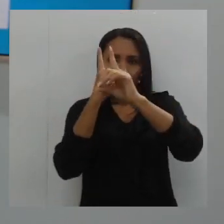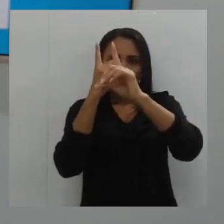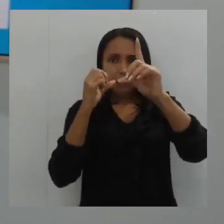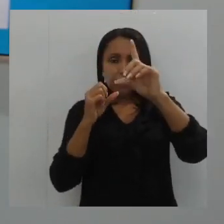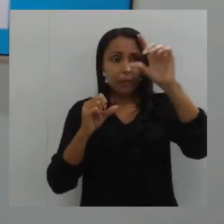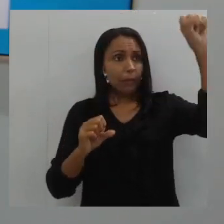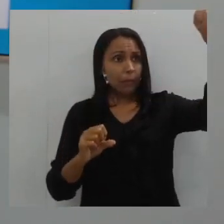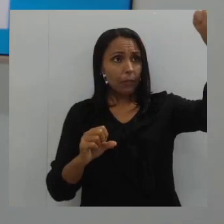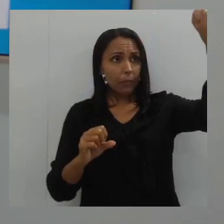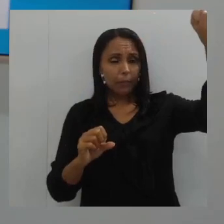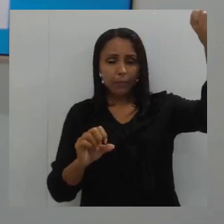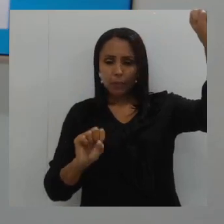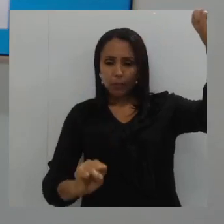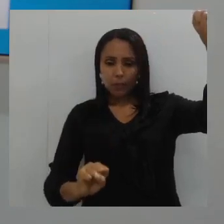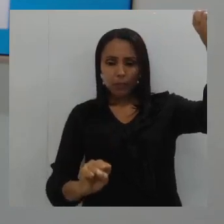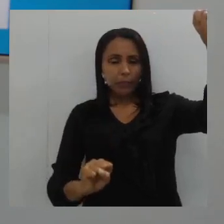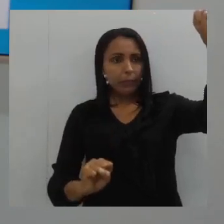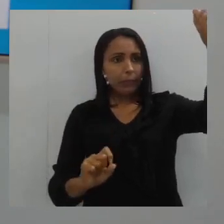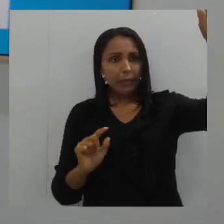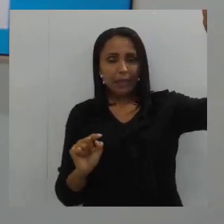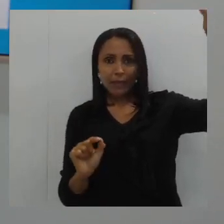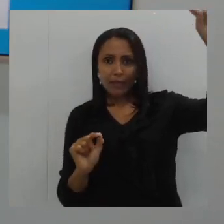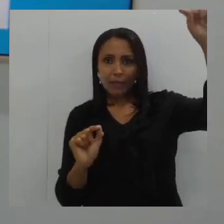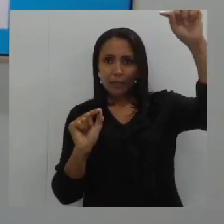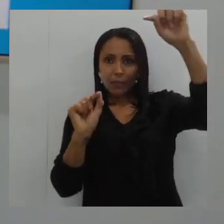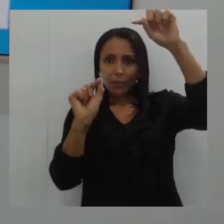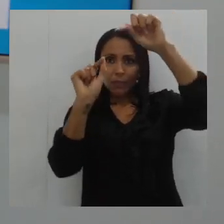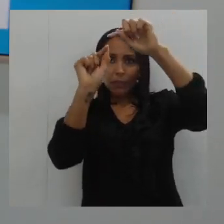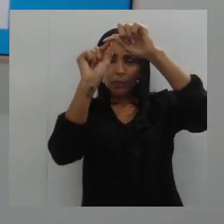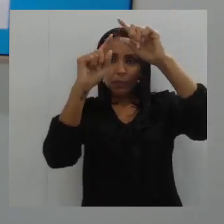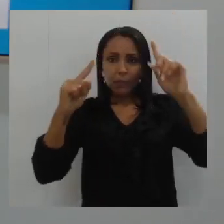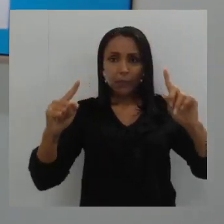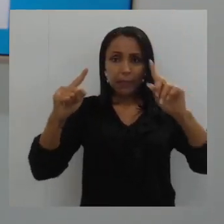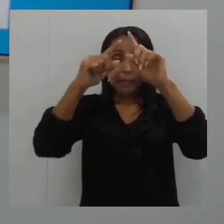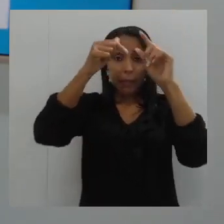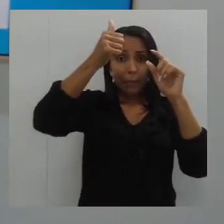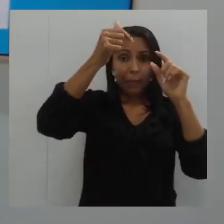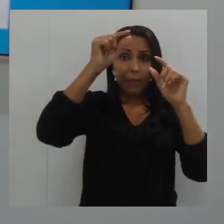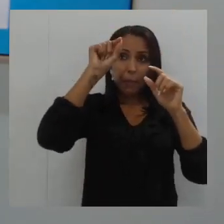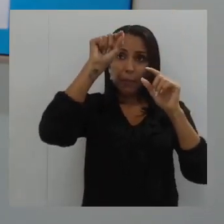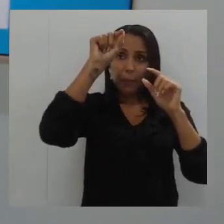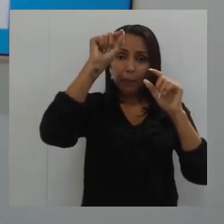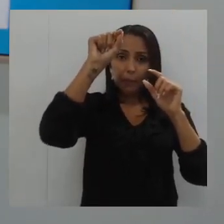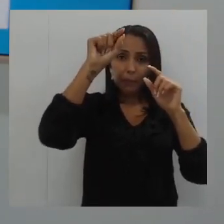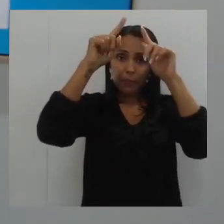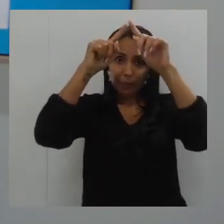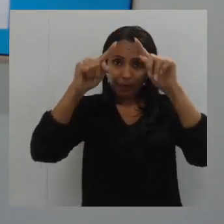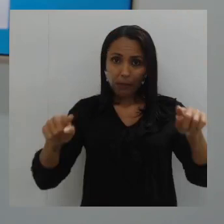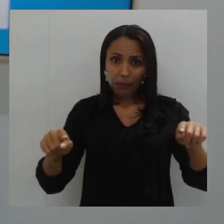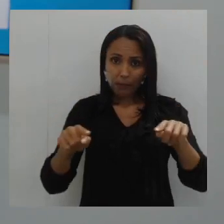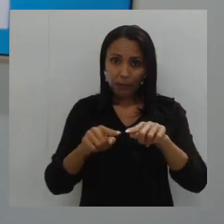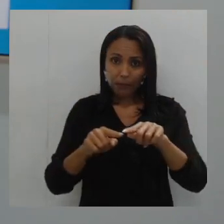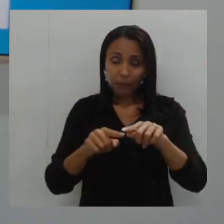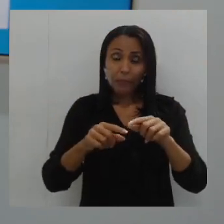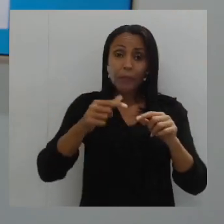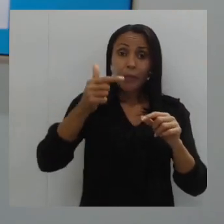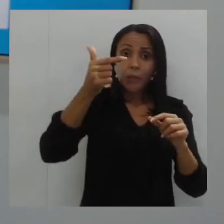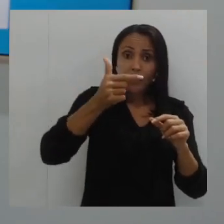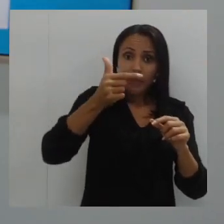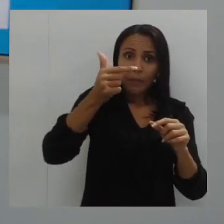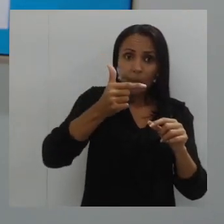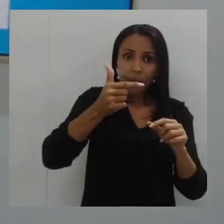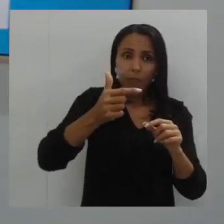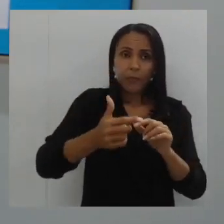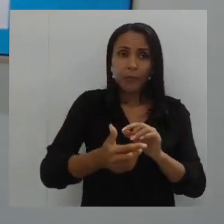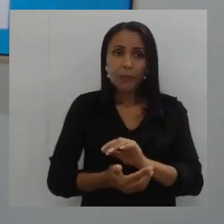o encontro dos dois 8s aqui, eu vou ter o meu primeiro ponto do triângulo. O segundo ponto do